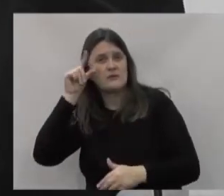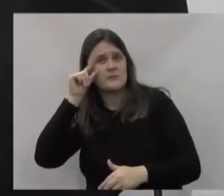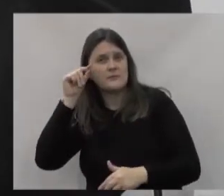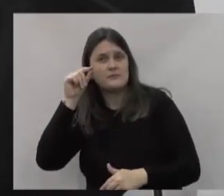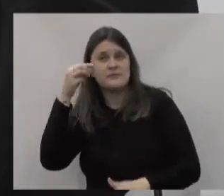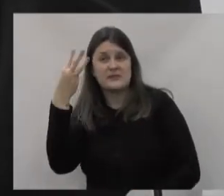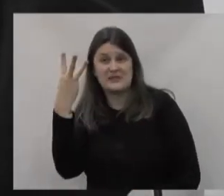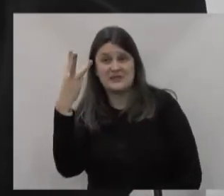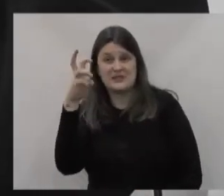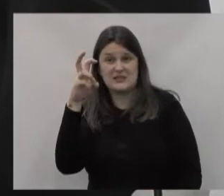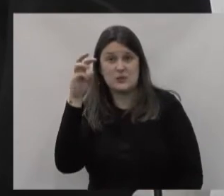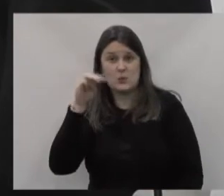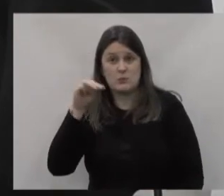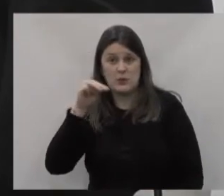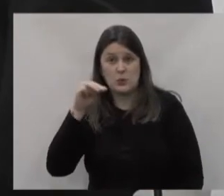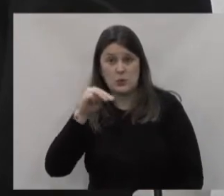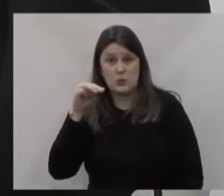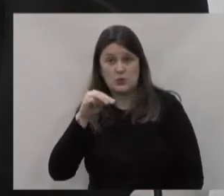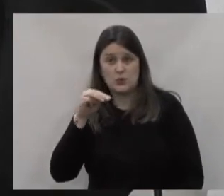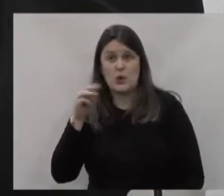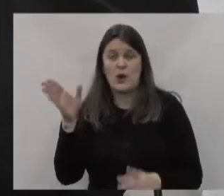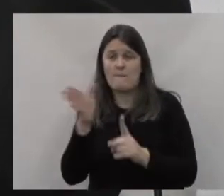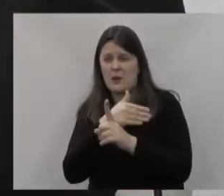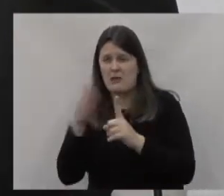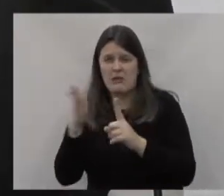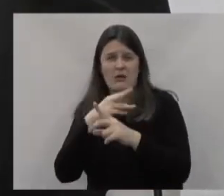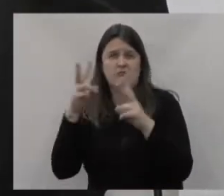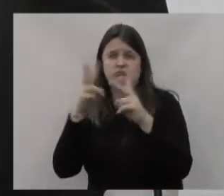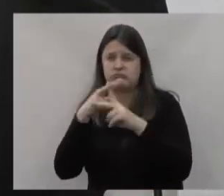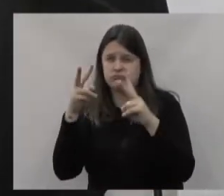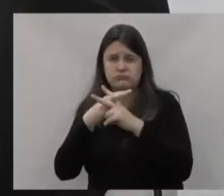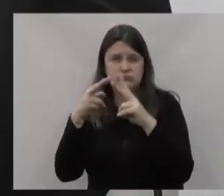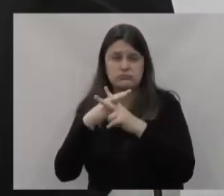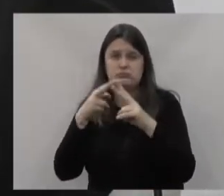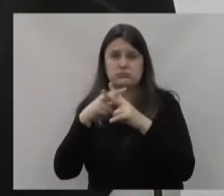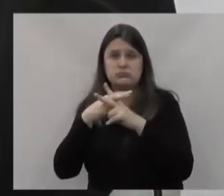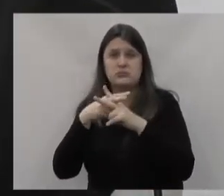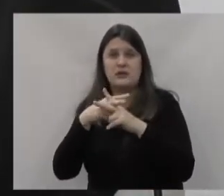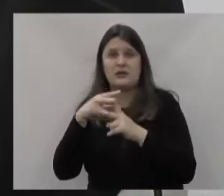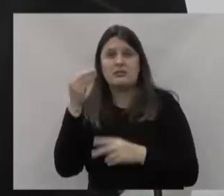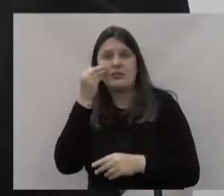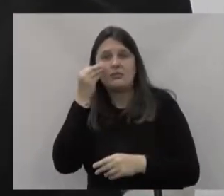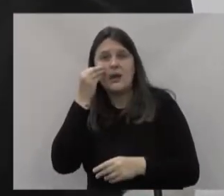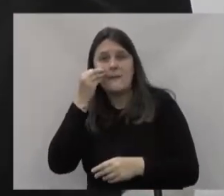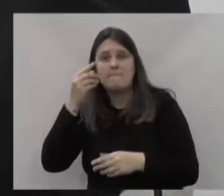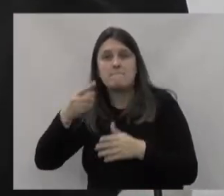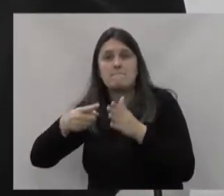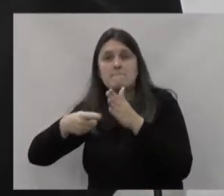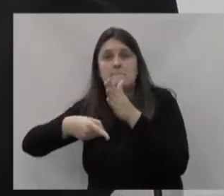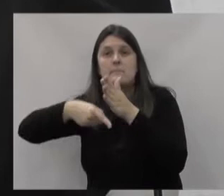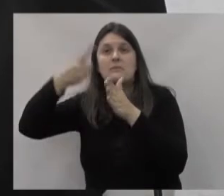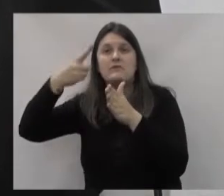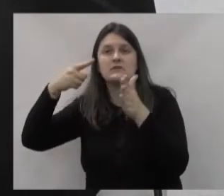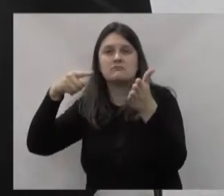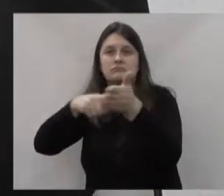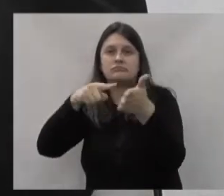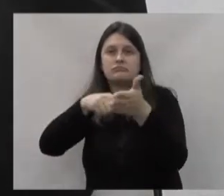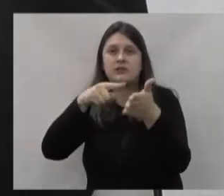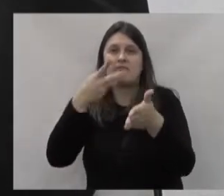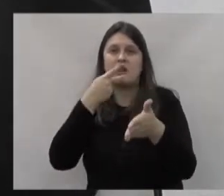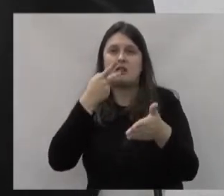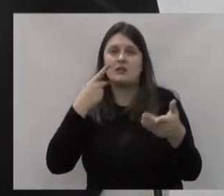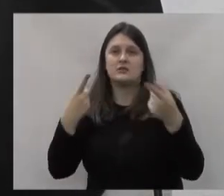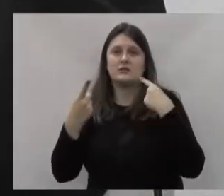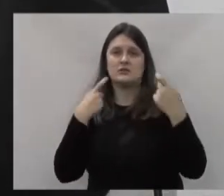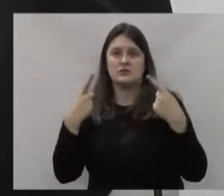35 minutos de muita surra, apanhando, para que tivesse a primeira denúncia falando sobre a